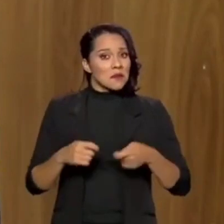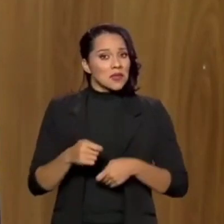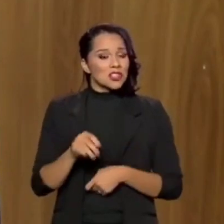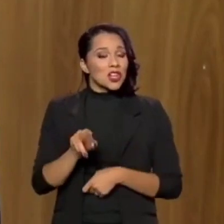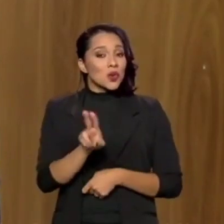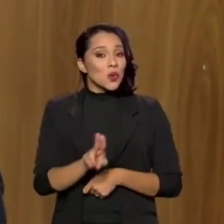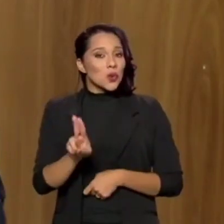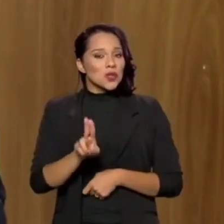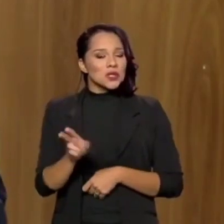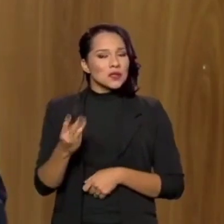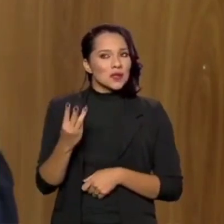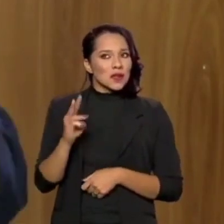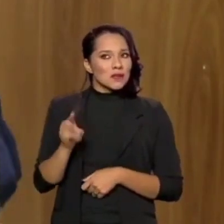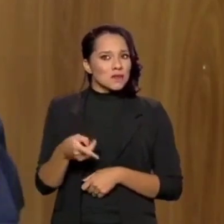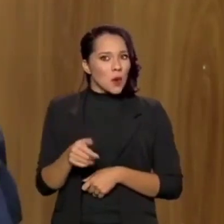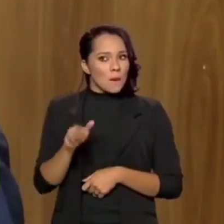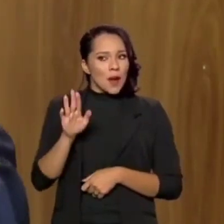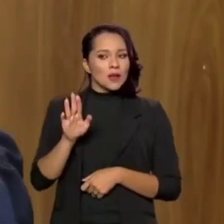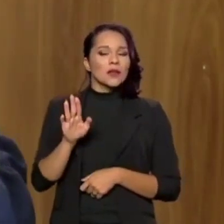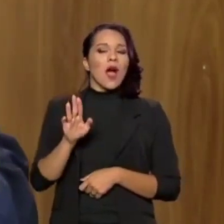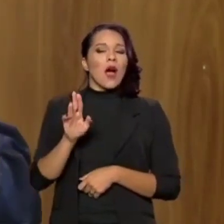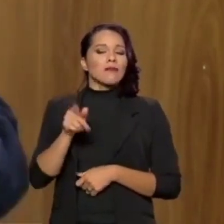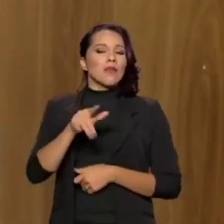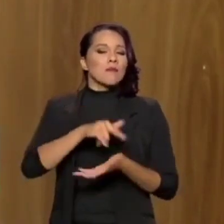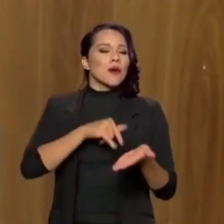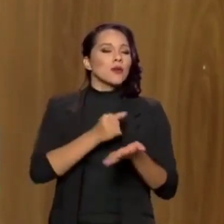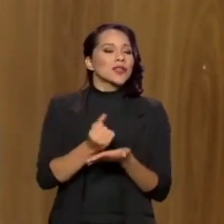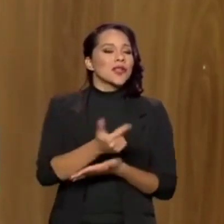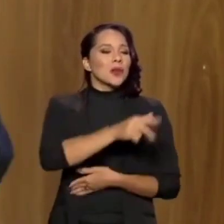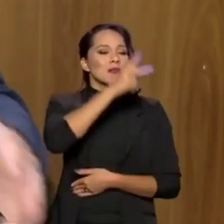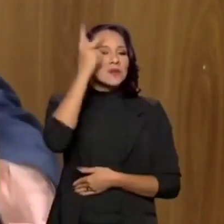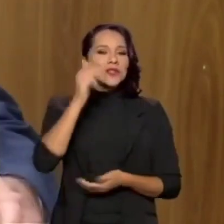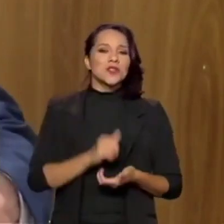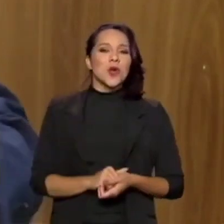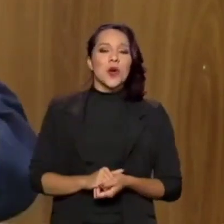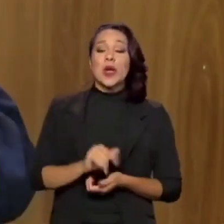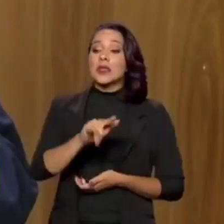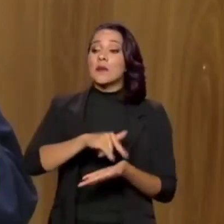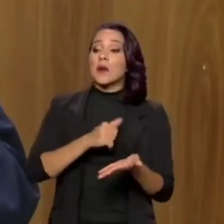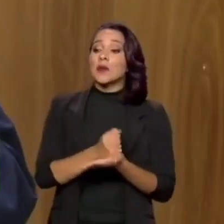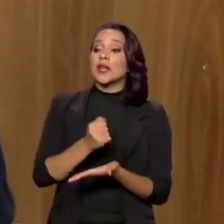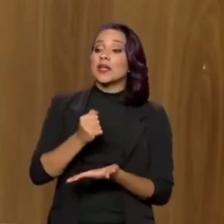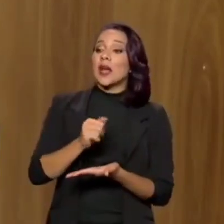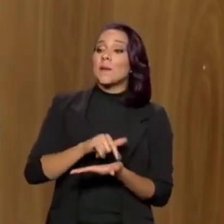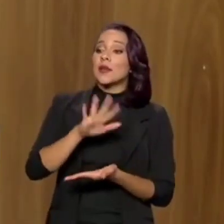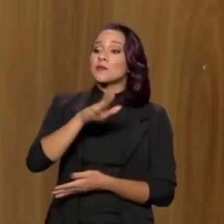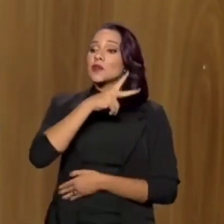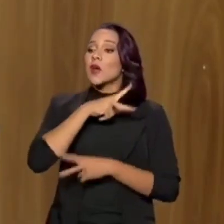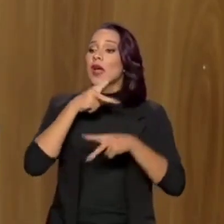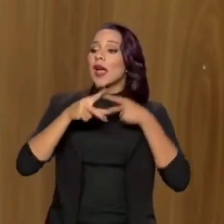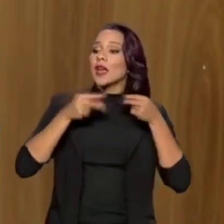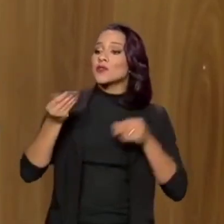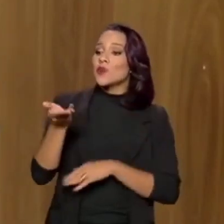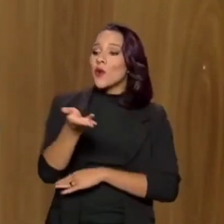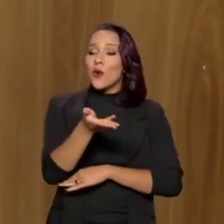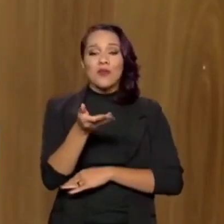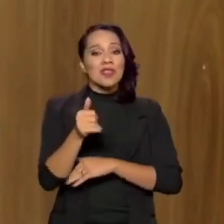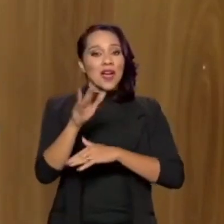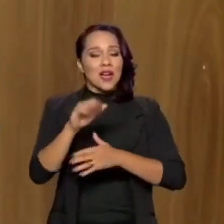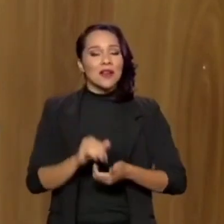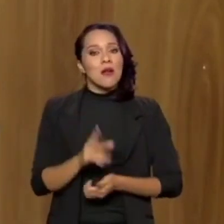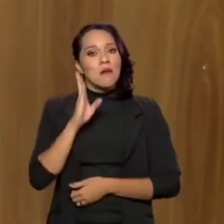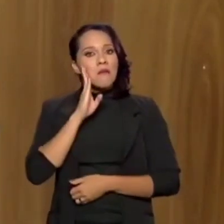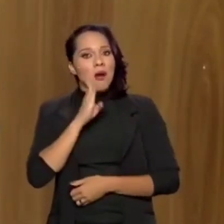use esses 3 mil reais para contratar mais gente, para contratar mais um ou dois garçons, para servir a população. Então,